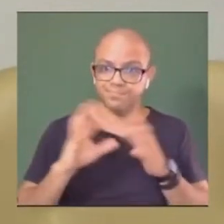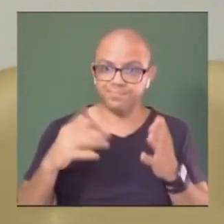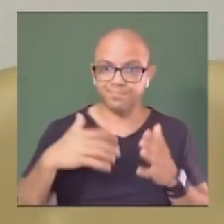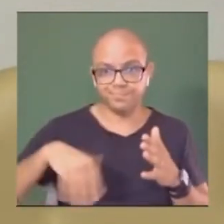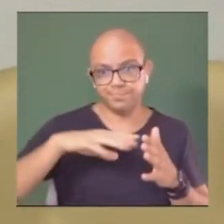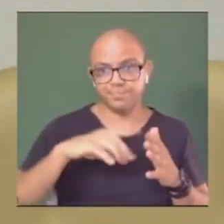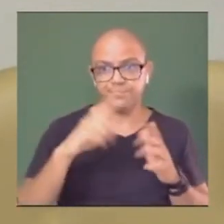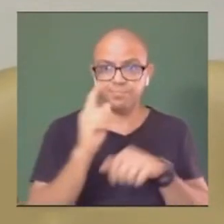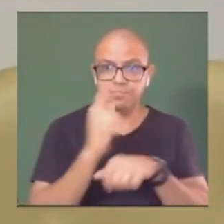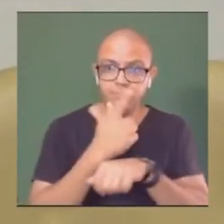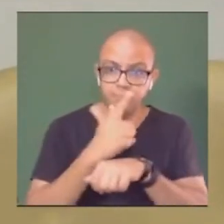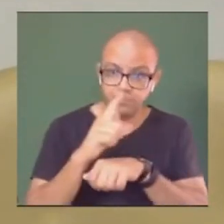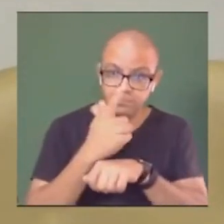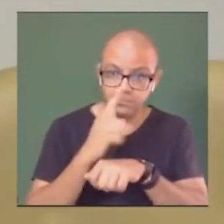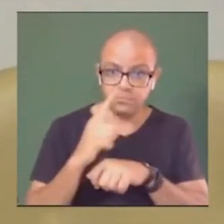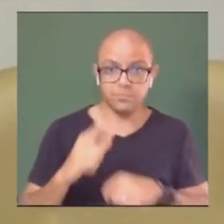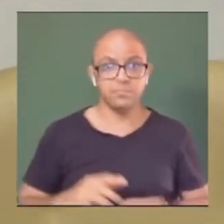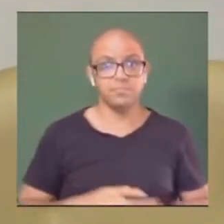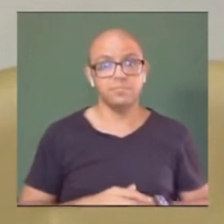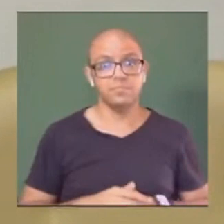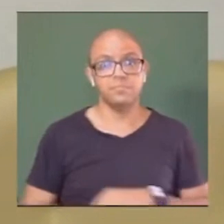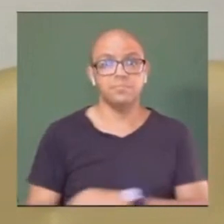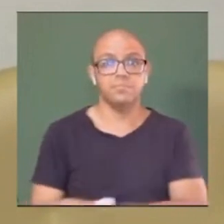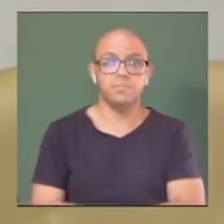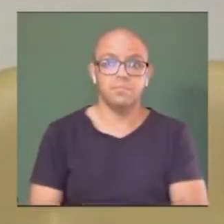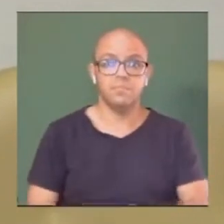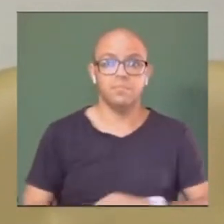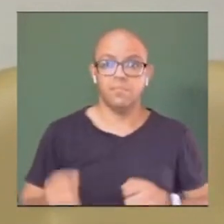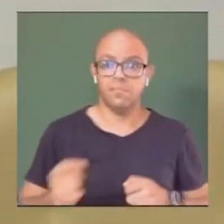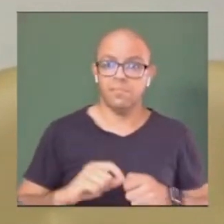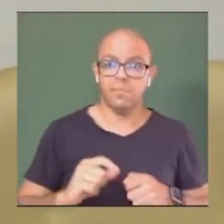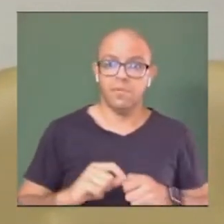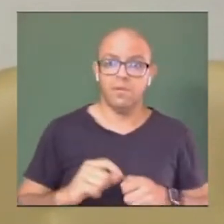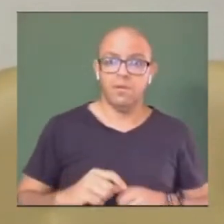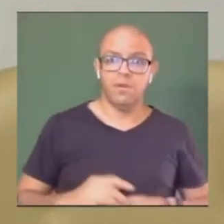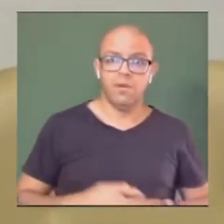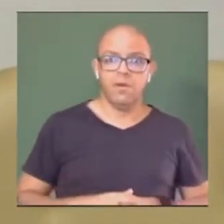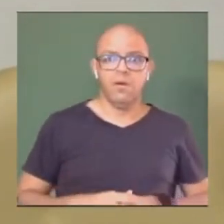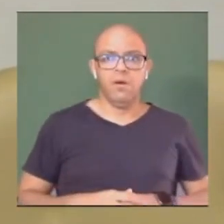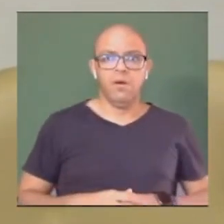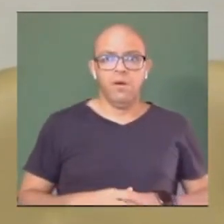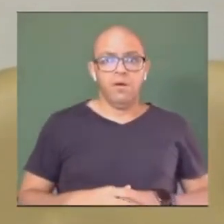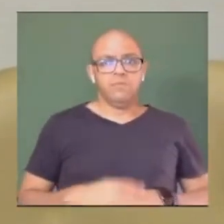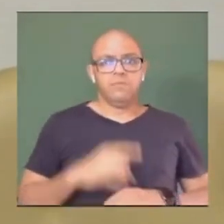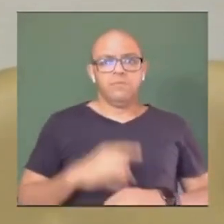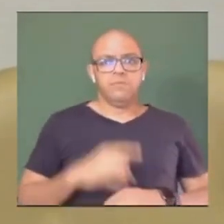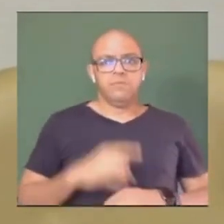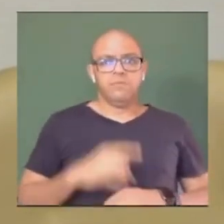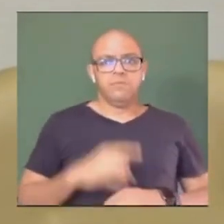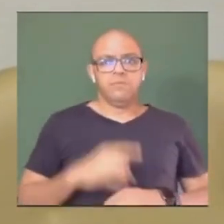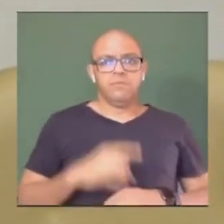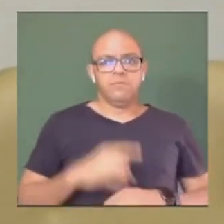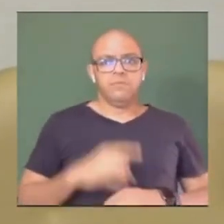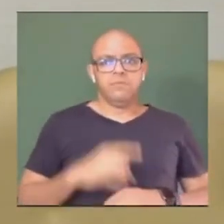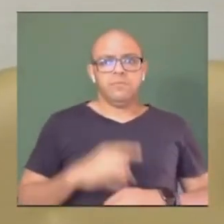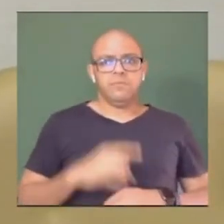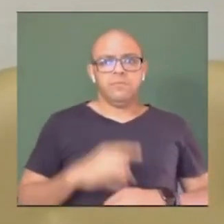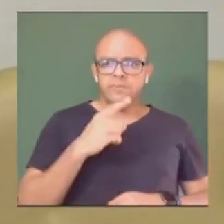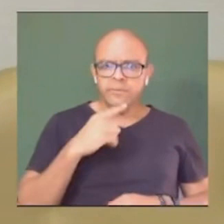sendo eh realizado efetivado nesse momento ainda não atende aquilo que nós de fato